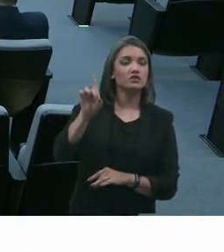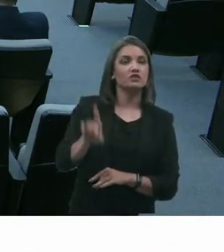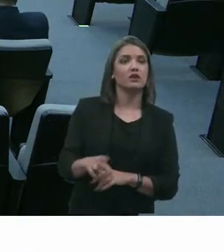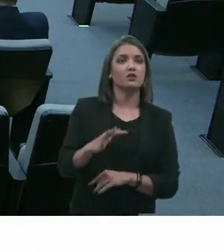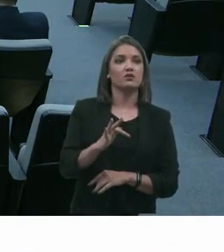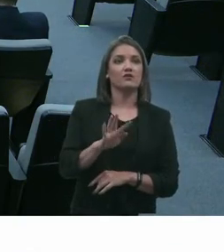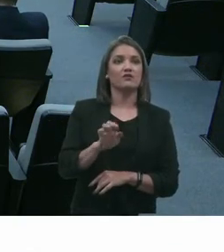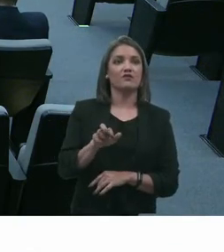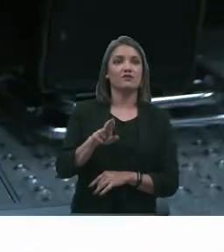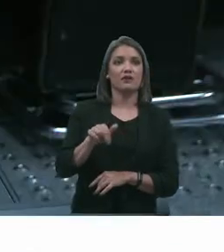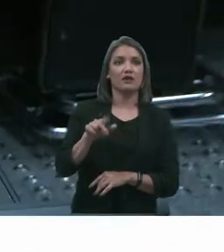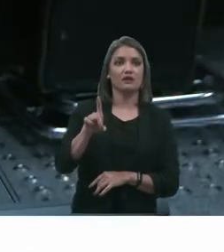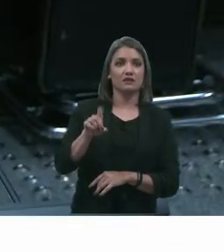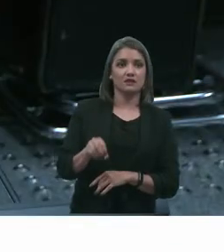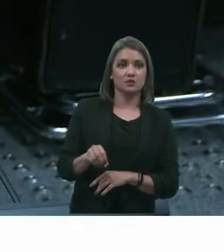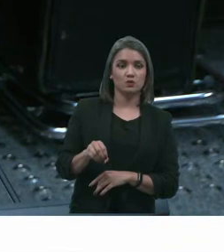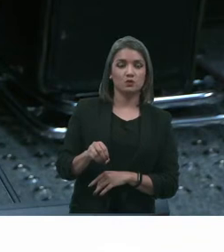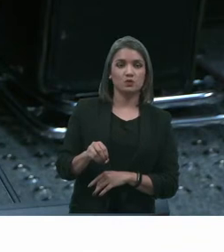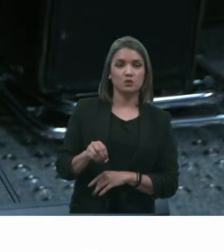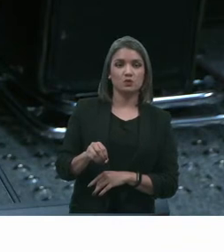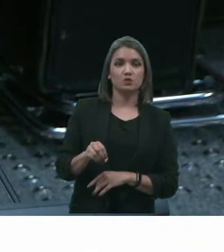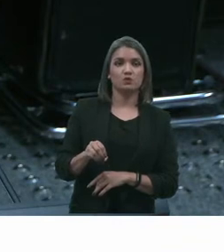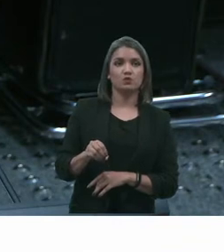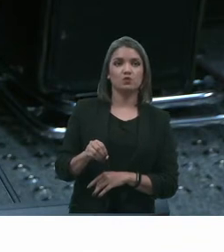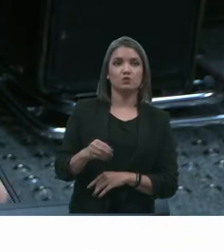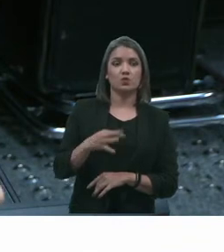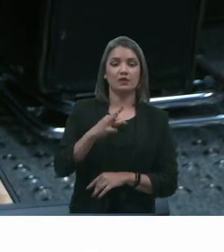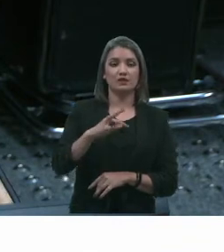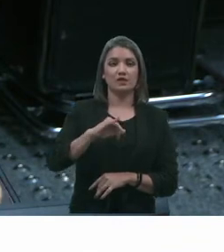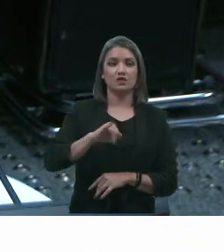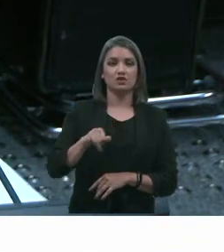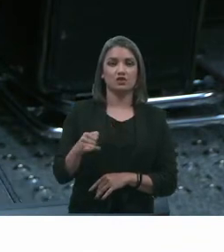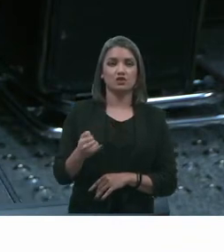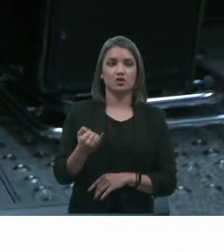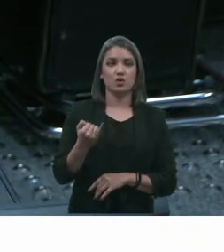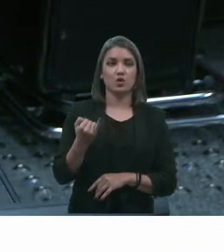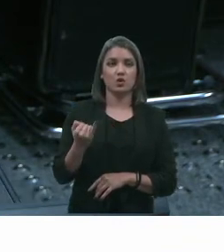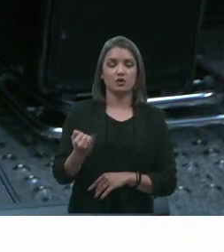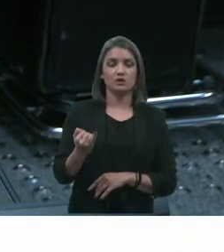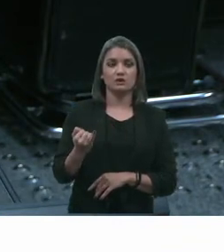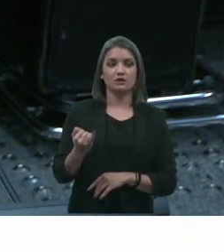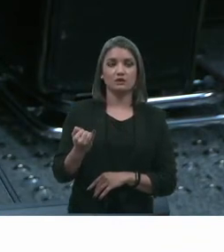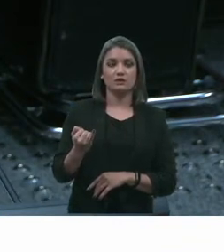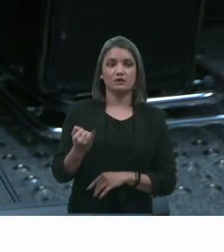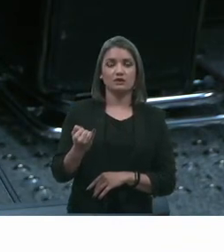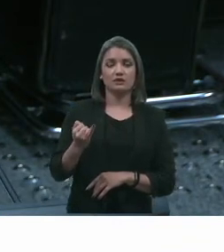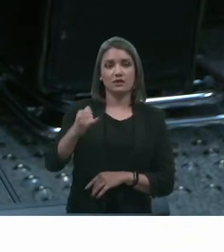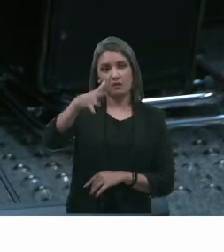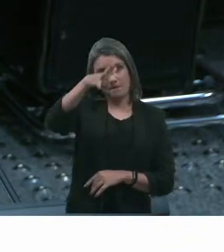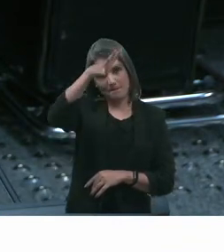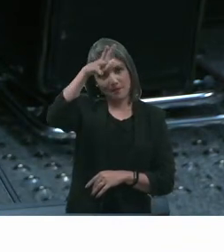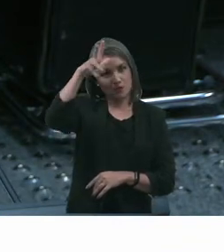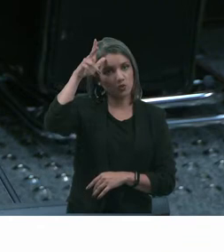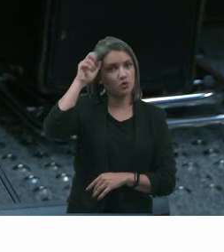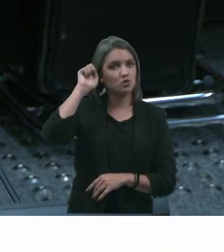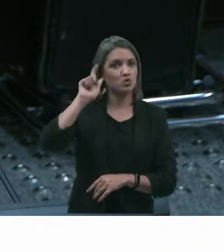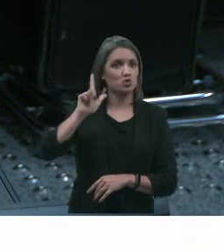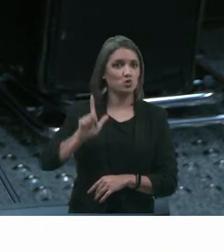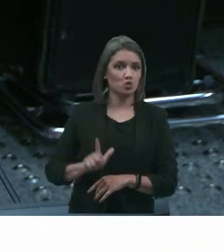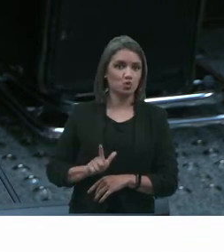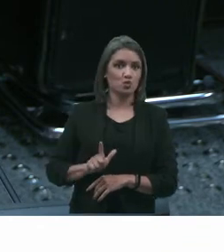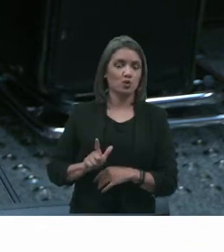de Campos, do Tribunal de Justiça do Estado do Mato Grosso do Sul.